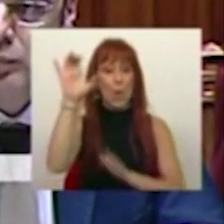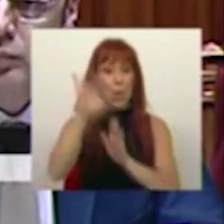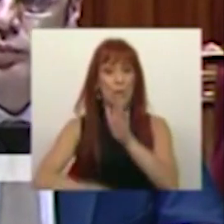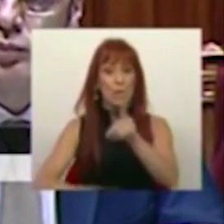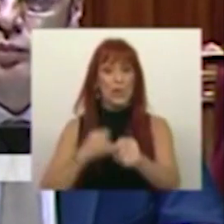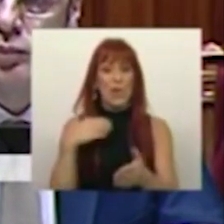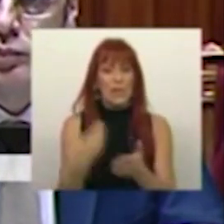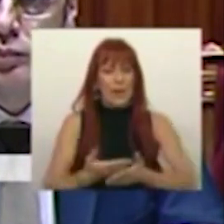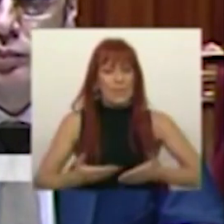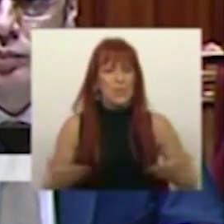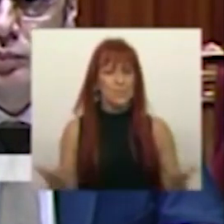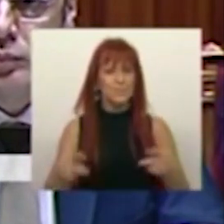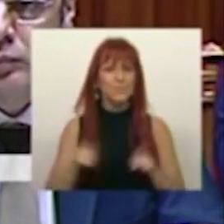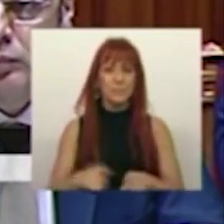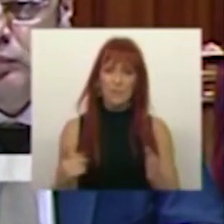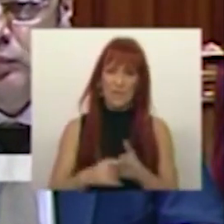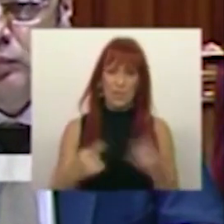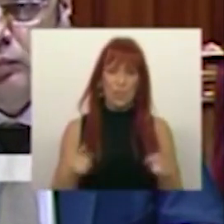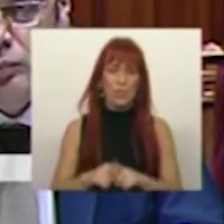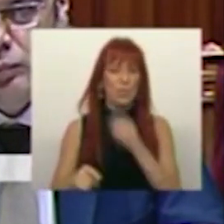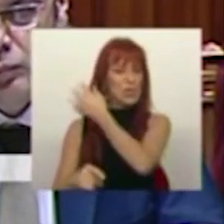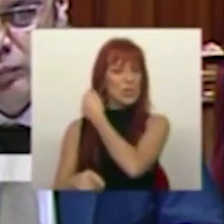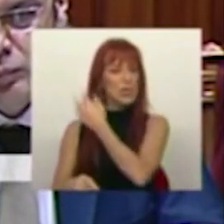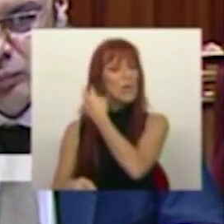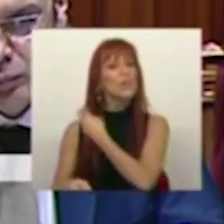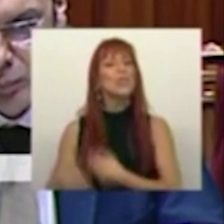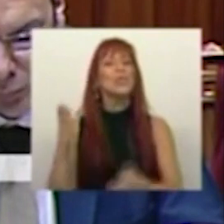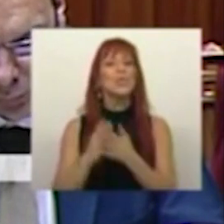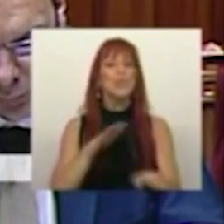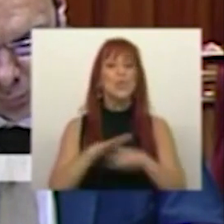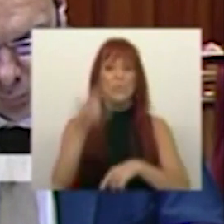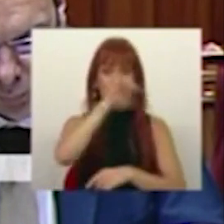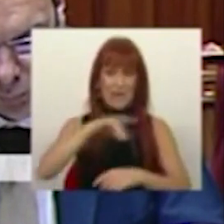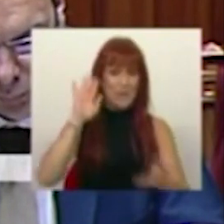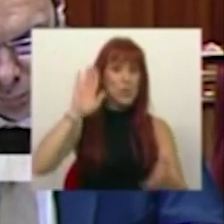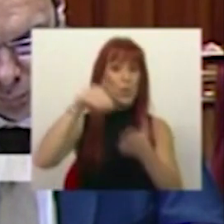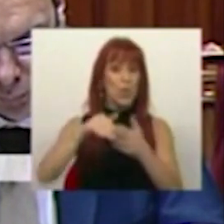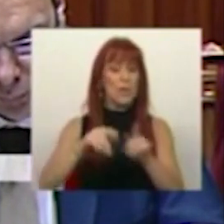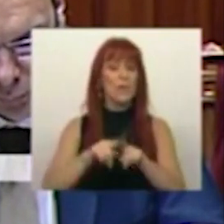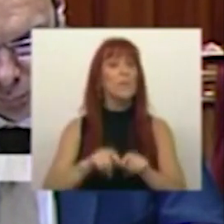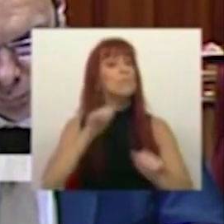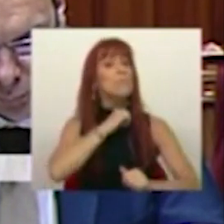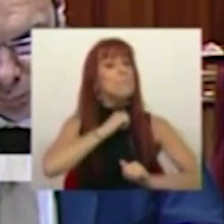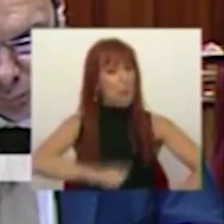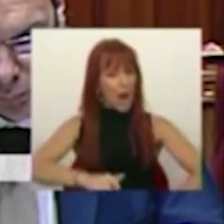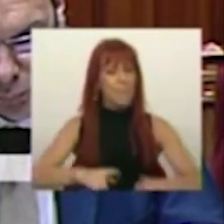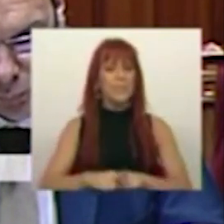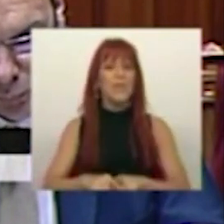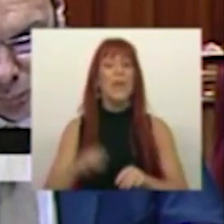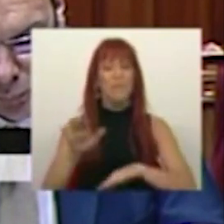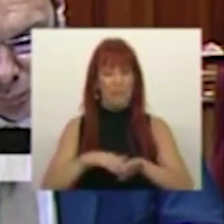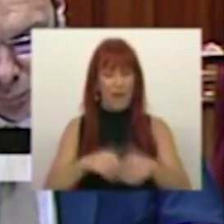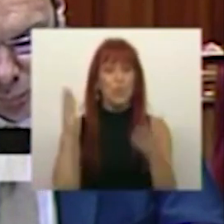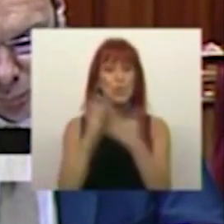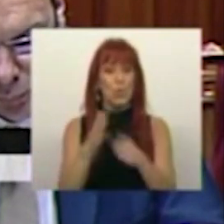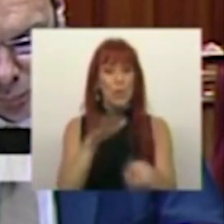condição que colocamos: era necessário que do estudo de impacto ambiental esta solução fosse viável. Foi feito o estudo de